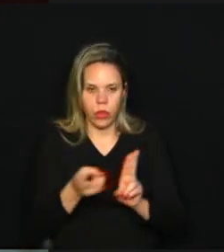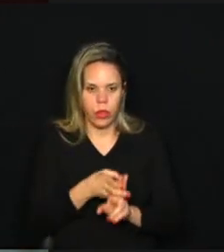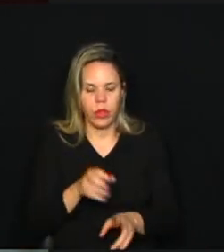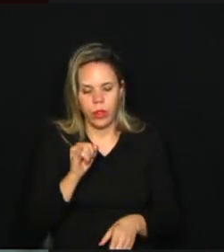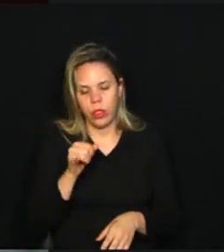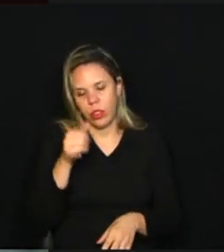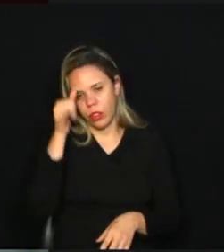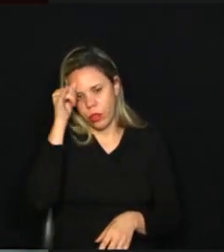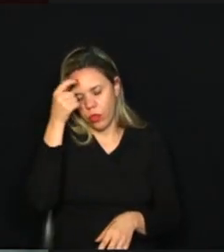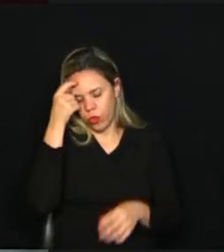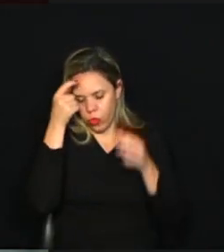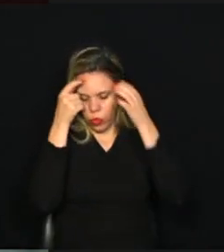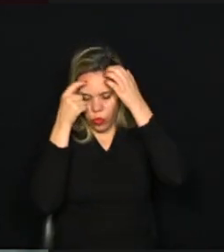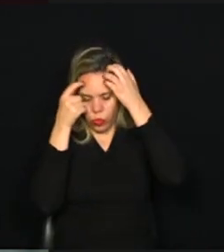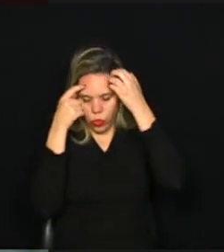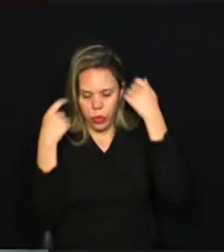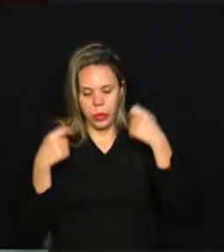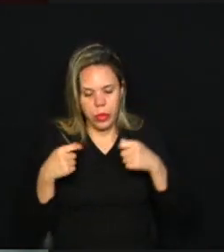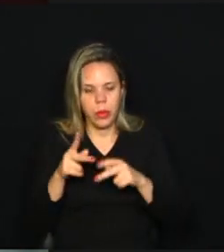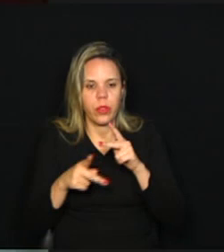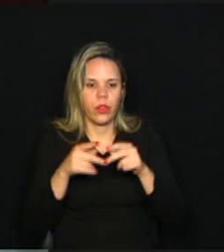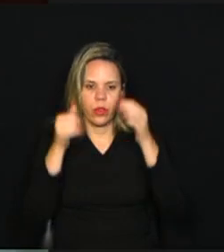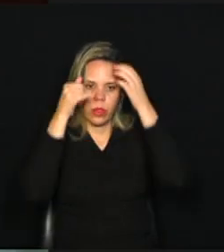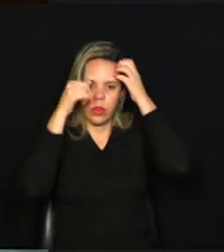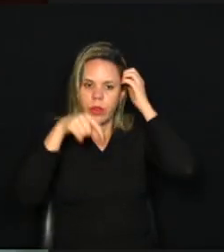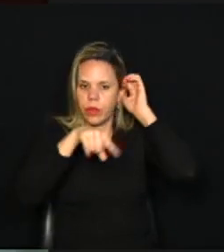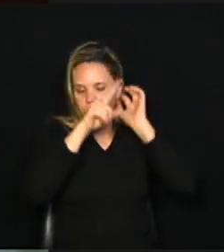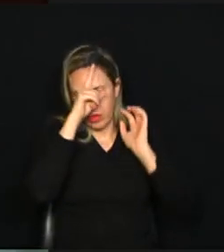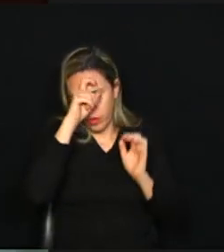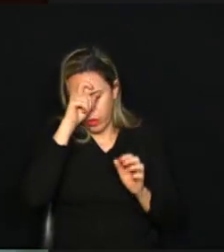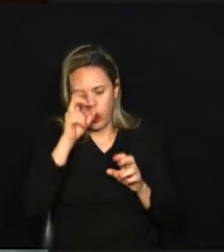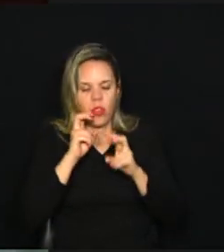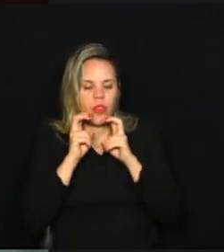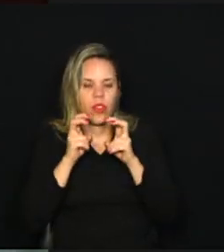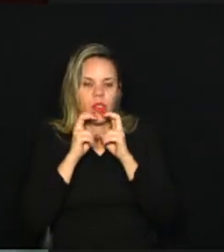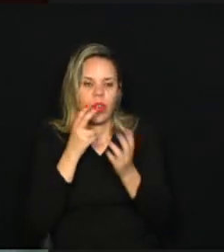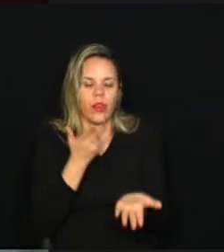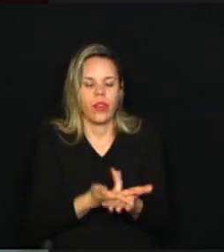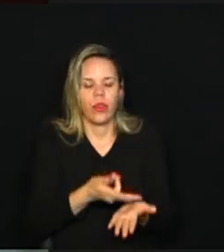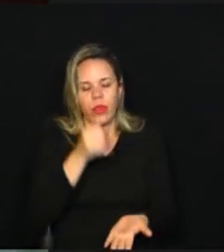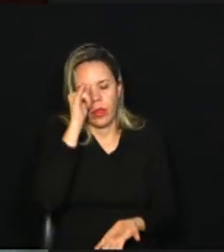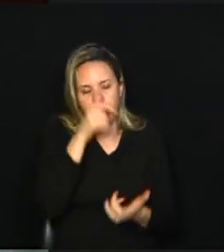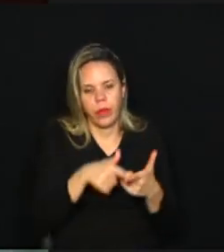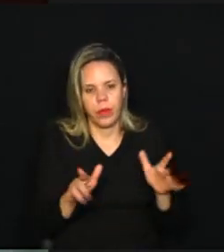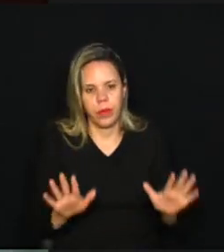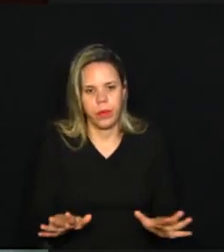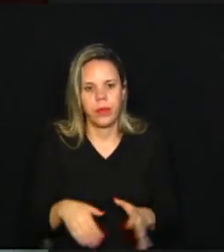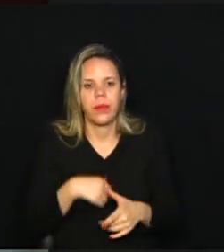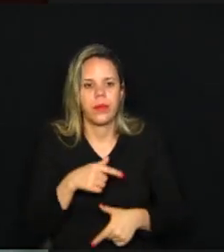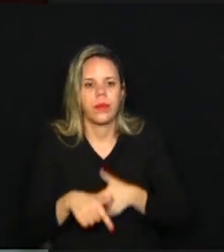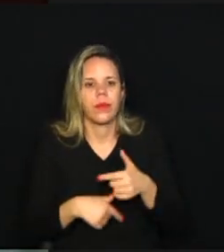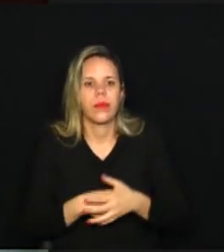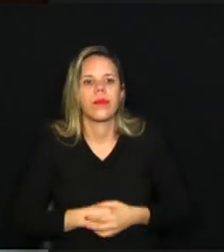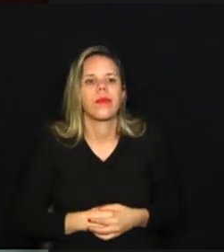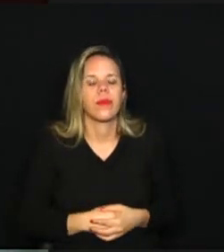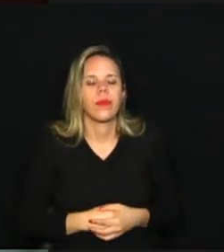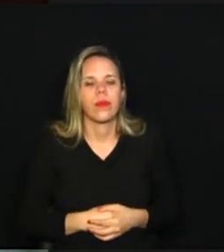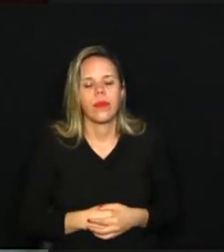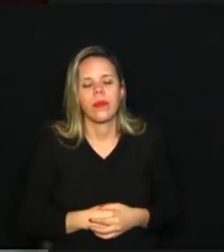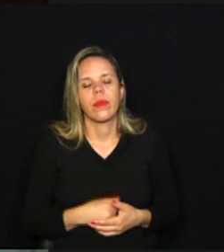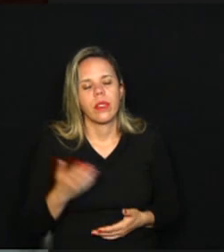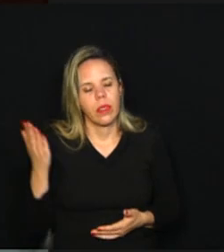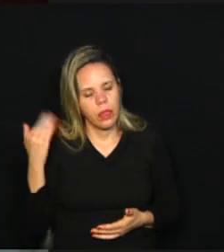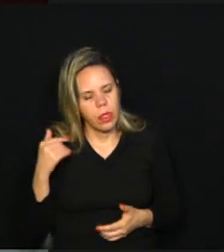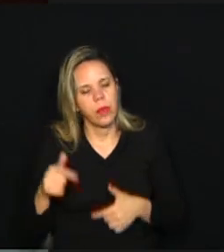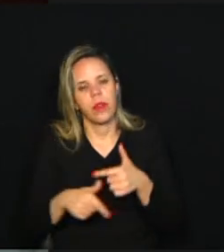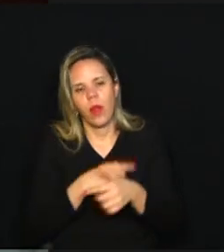você evita que as pessoas vão para um pronto-socorro, que vão ser internados e etc. Então, esse trabalho, a gente vê que é um